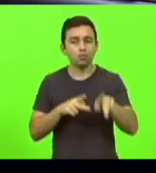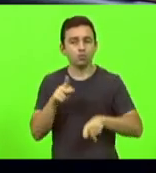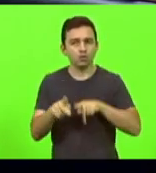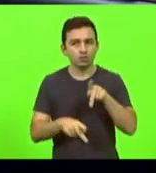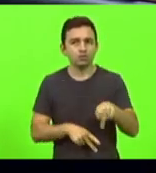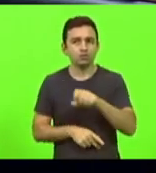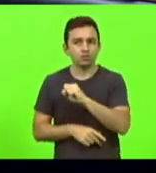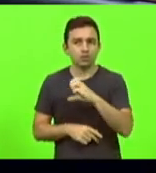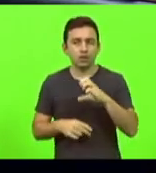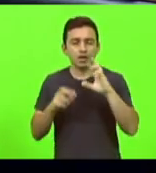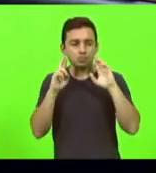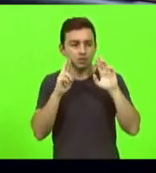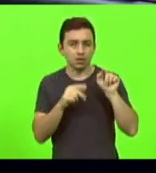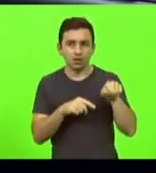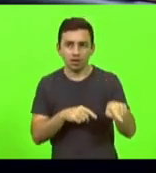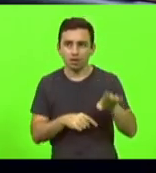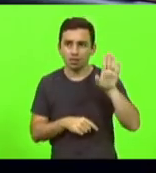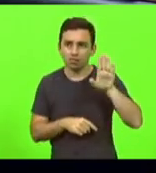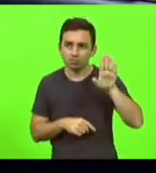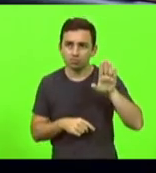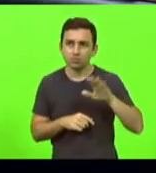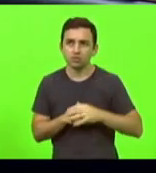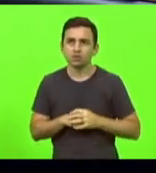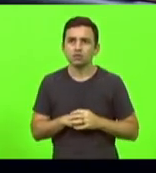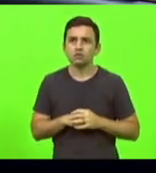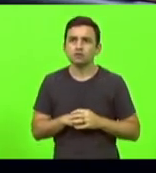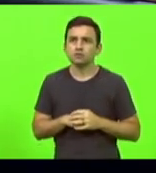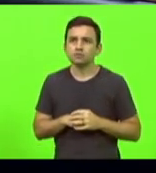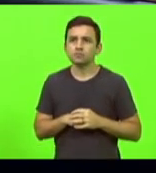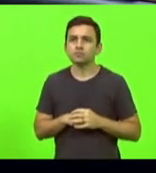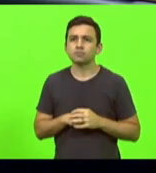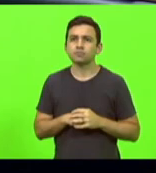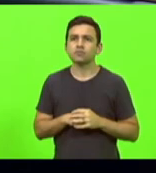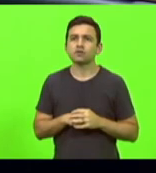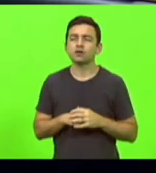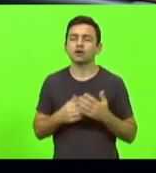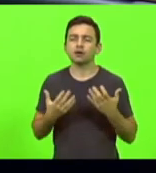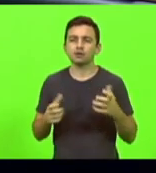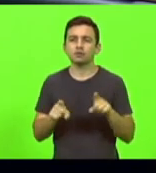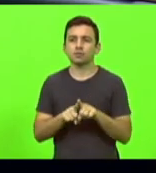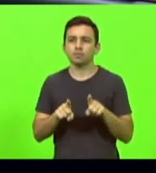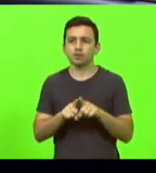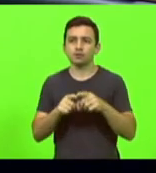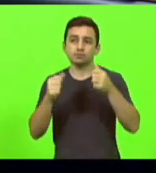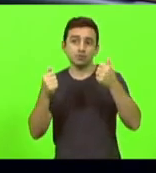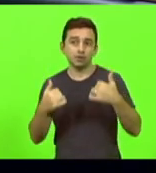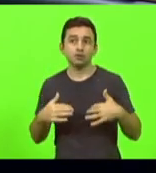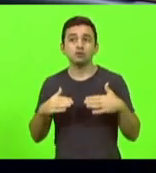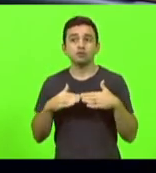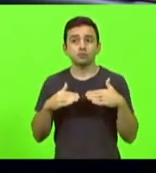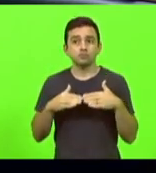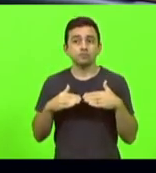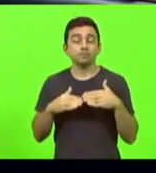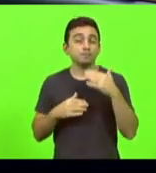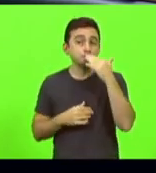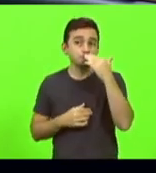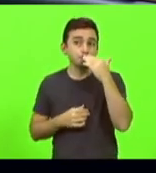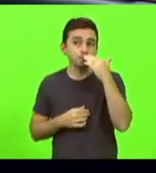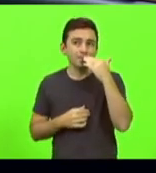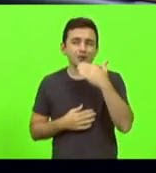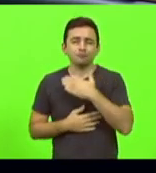candidatos é respeitar o eleitor, e num ótimo nível. E quero dizer também, como concordiense, deputado Sopelsa, que me